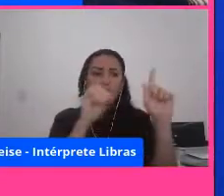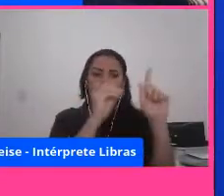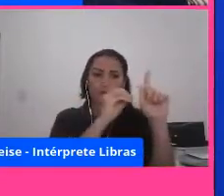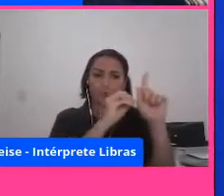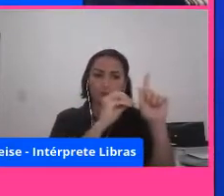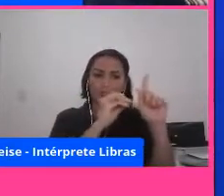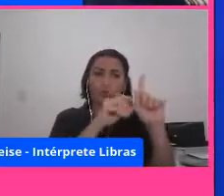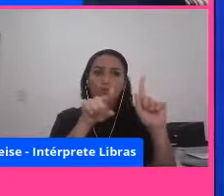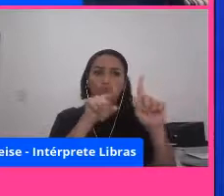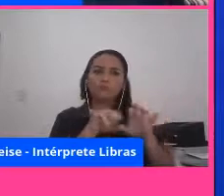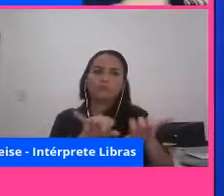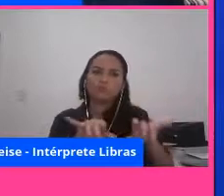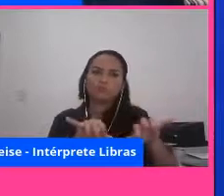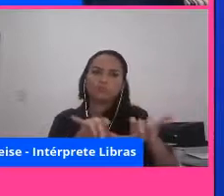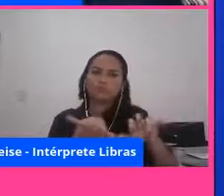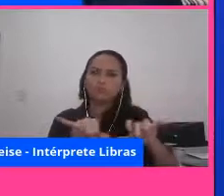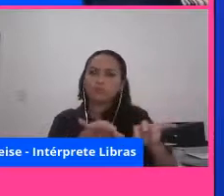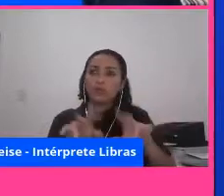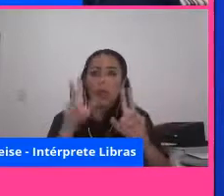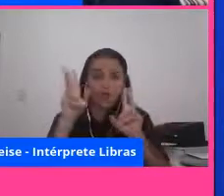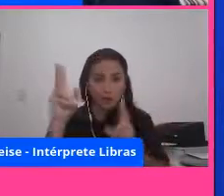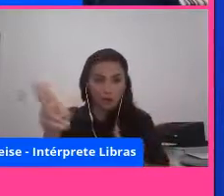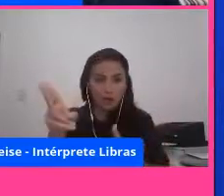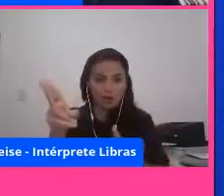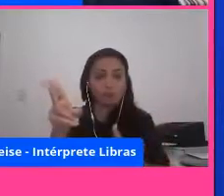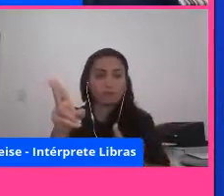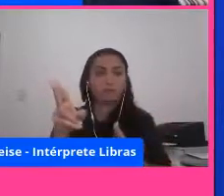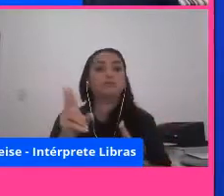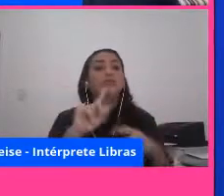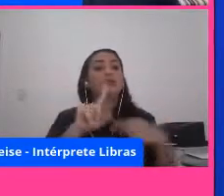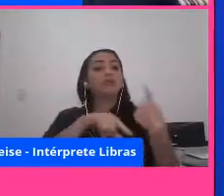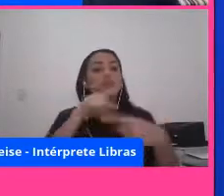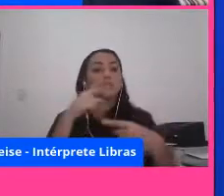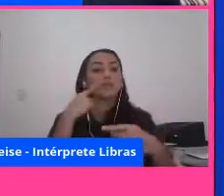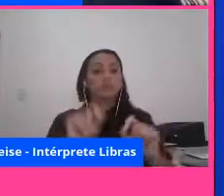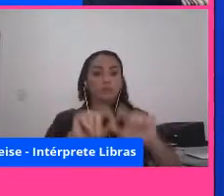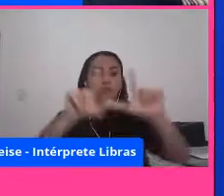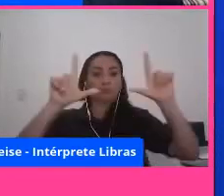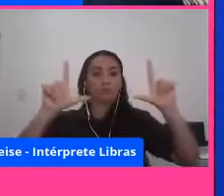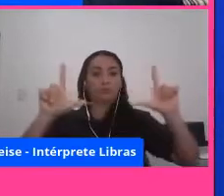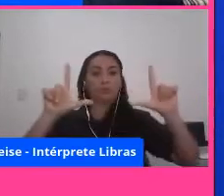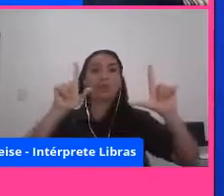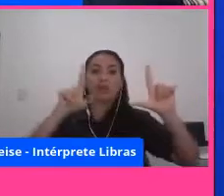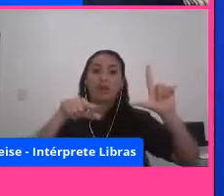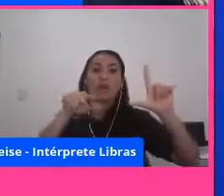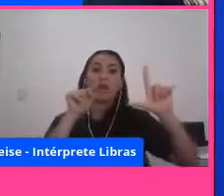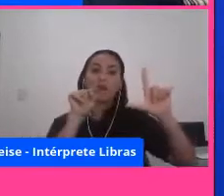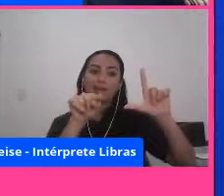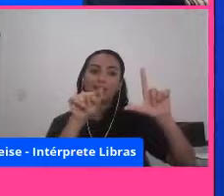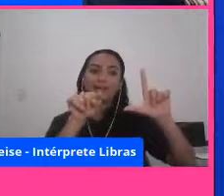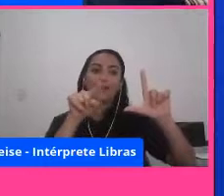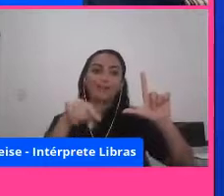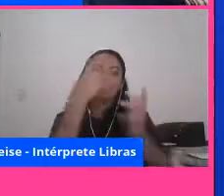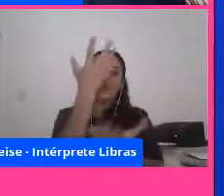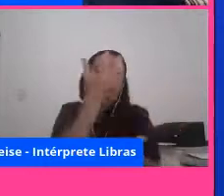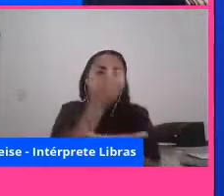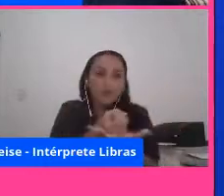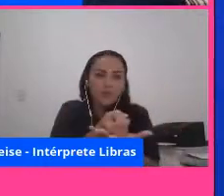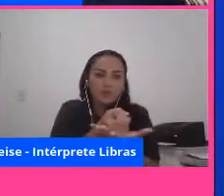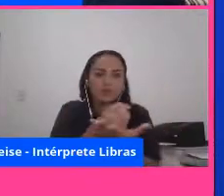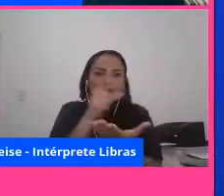Mechanical Download, depois vocês vão ver essa tela daqui, que é justamente a tela do download. E aí